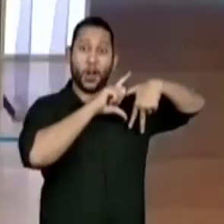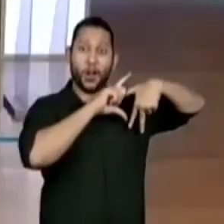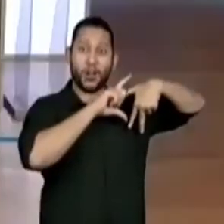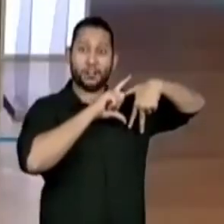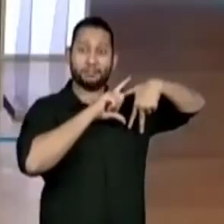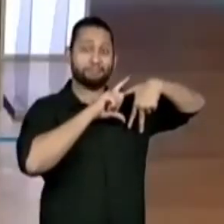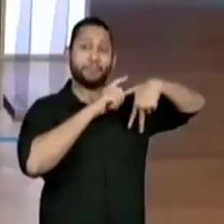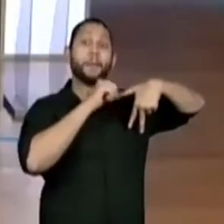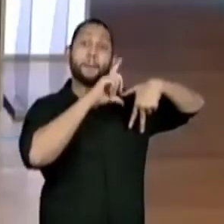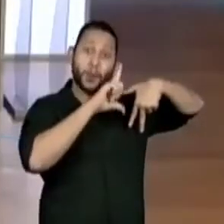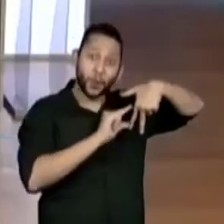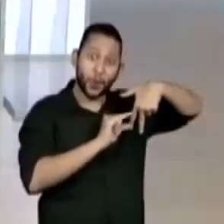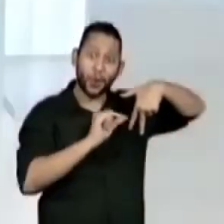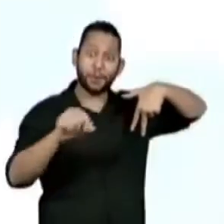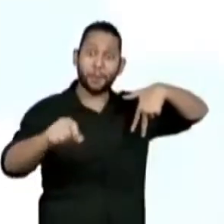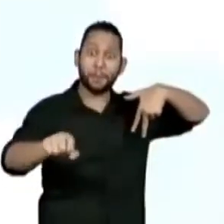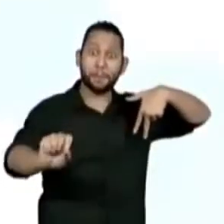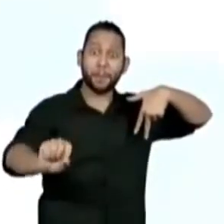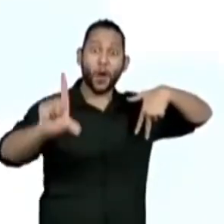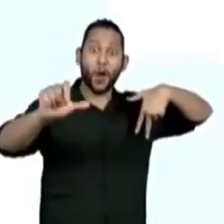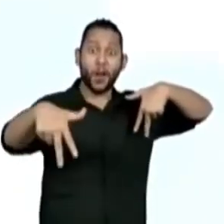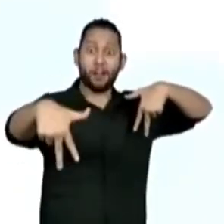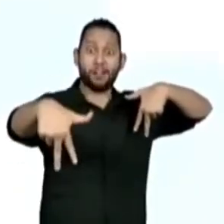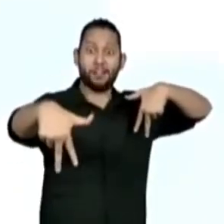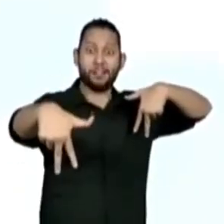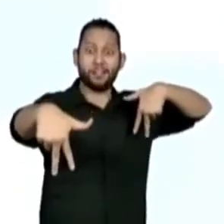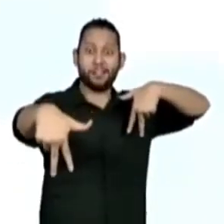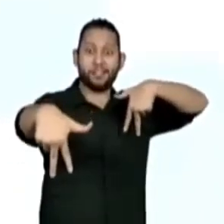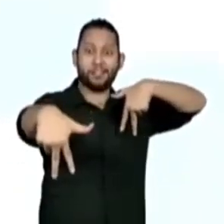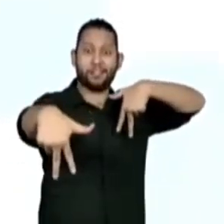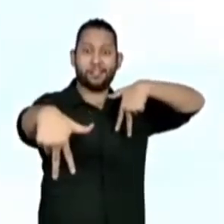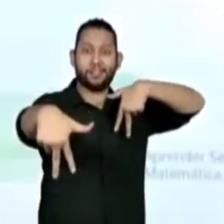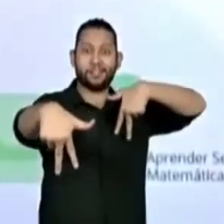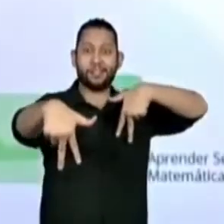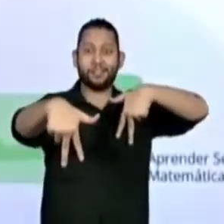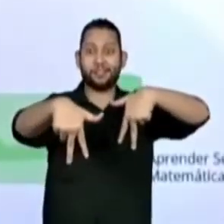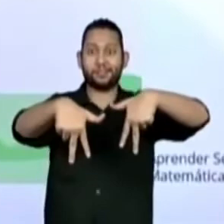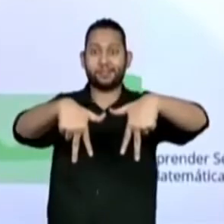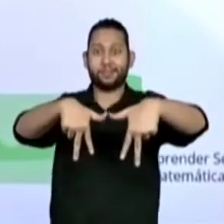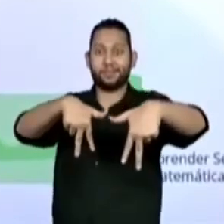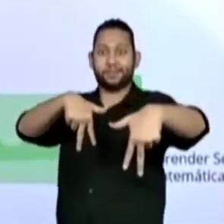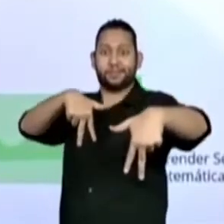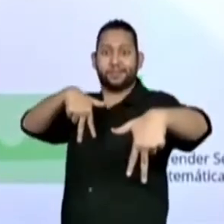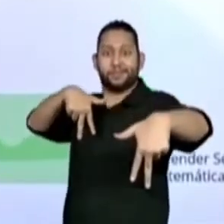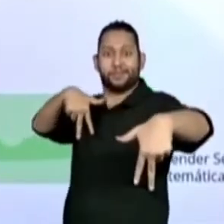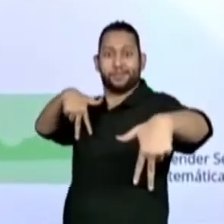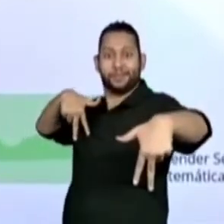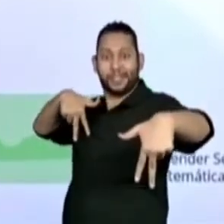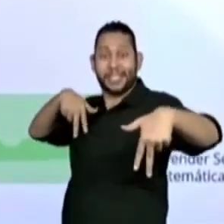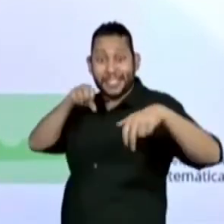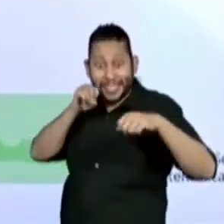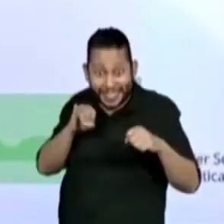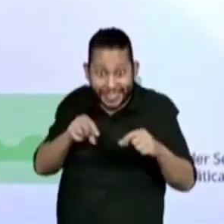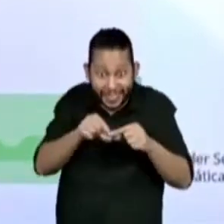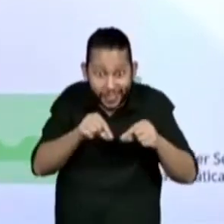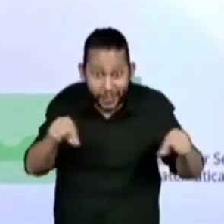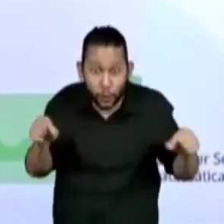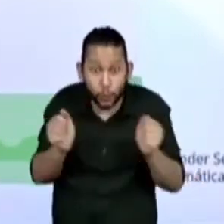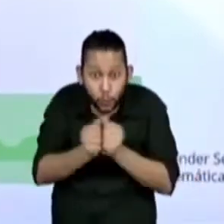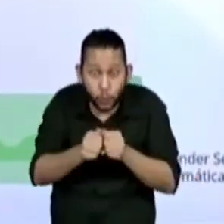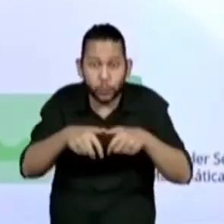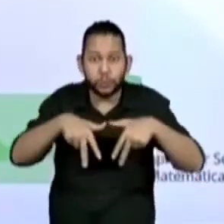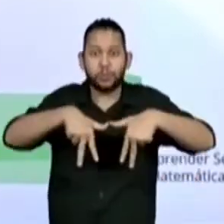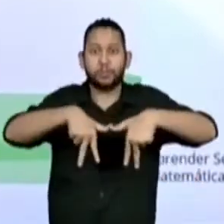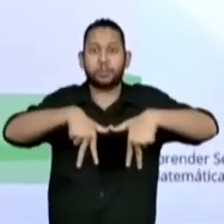dessa ilustração, as crianças estão brincando à frente da casa e a casa está atrás. Então, parece que a